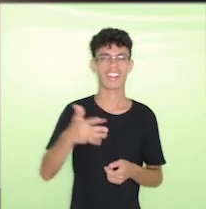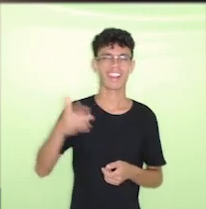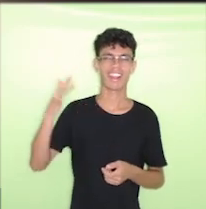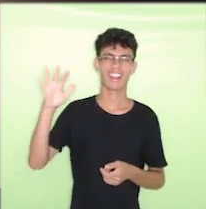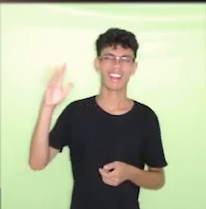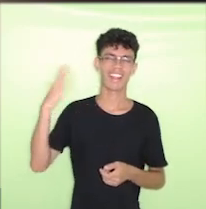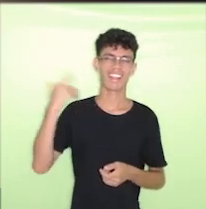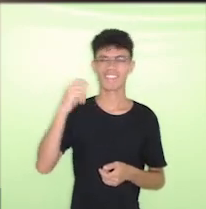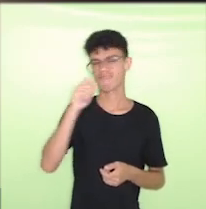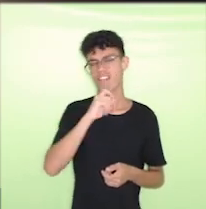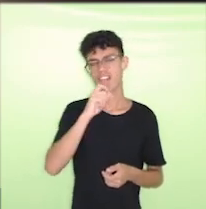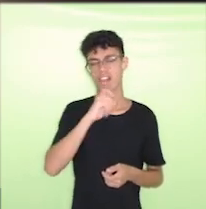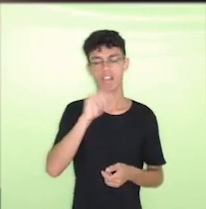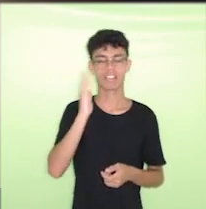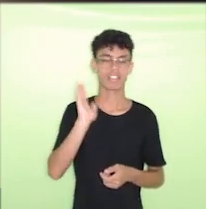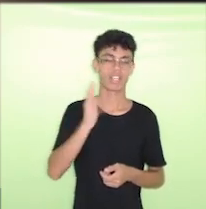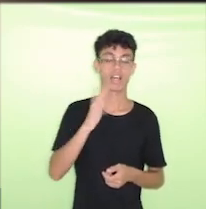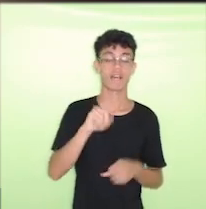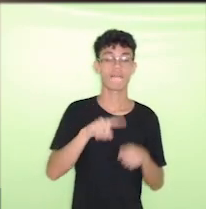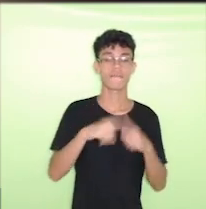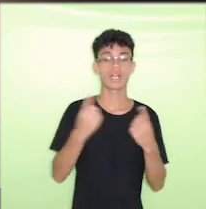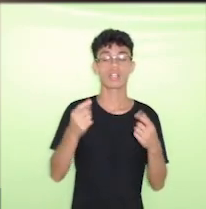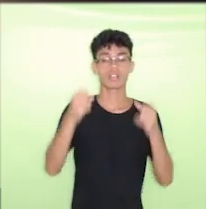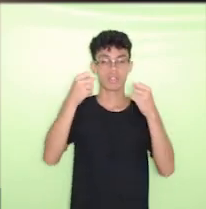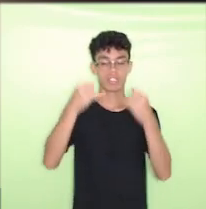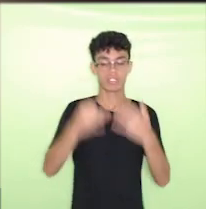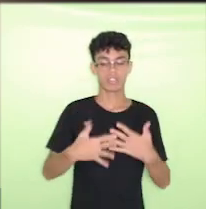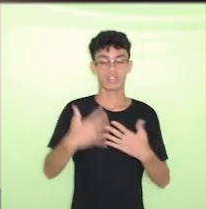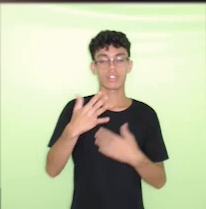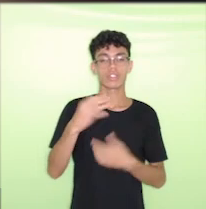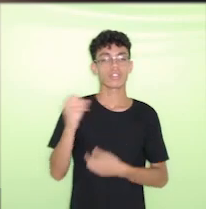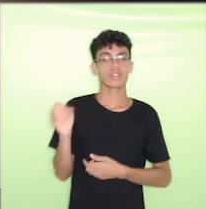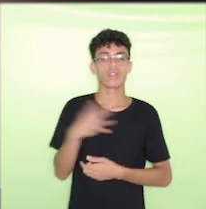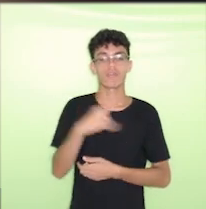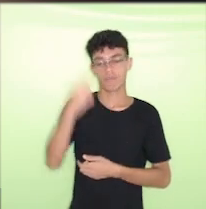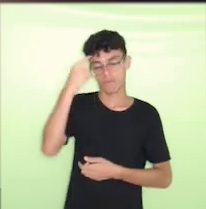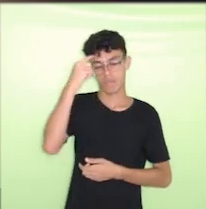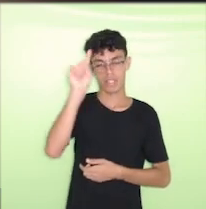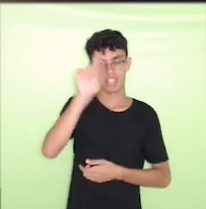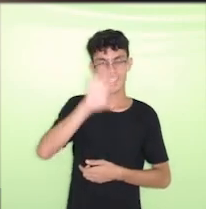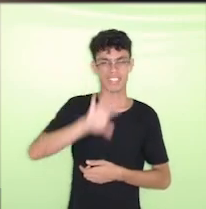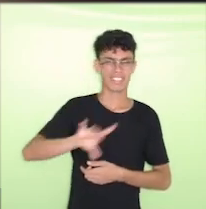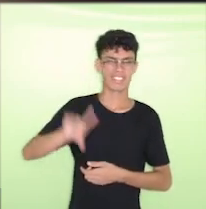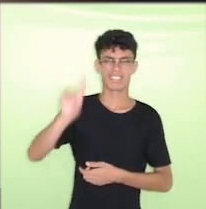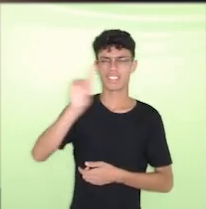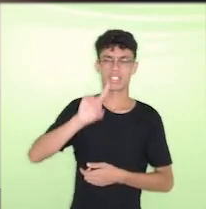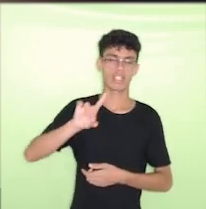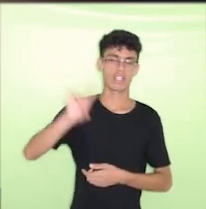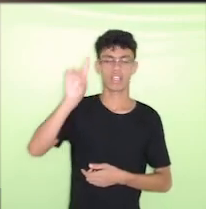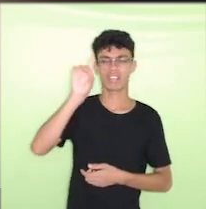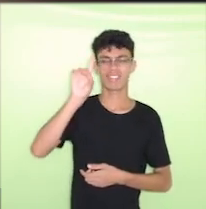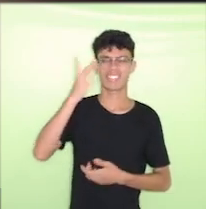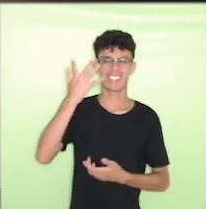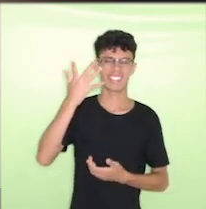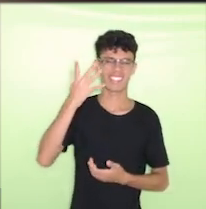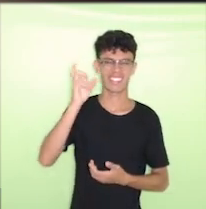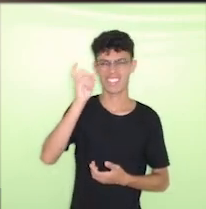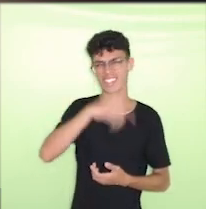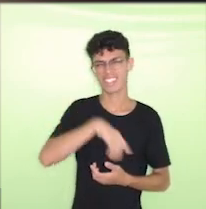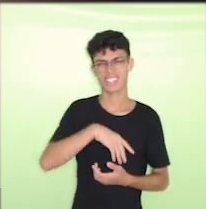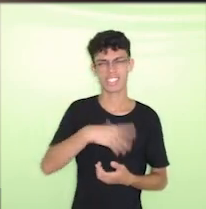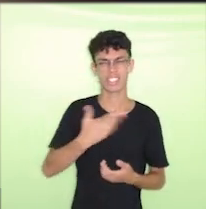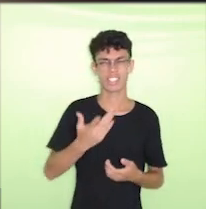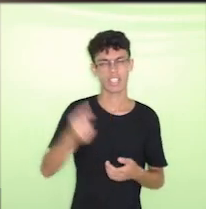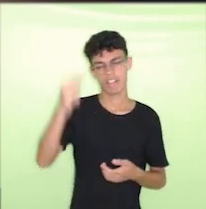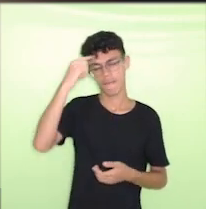muito velho. Mas com nova explicação. Uma ideia de Deus, reverendíssimo, tão irreal.